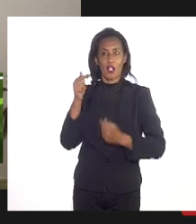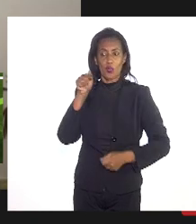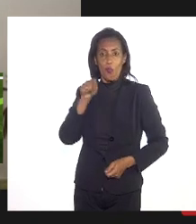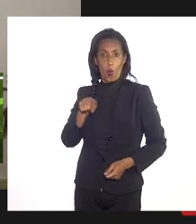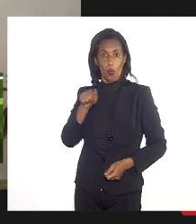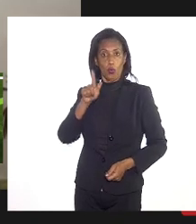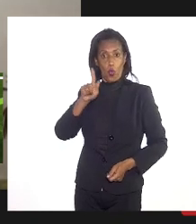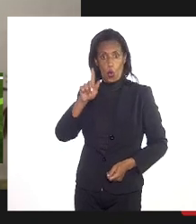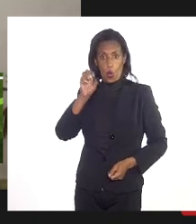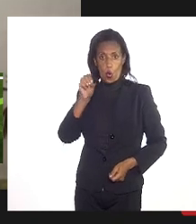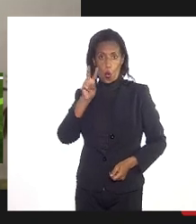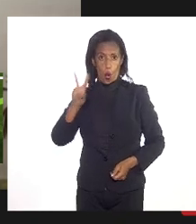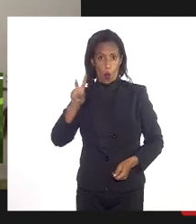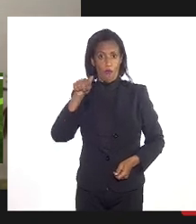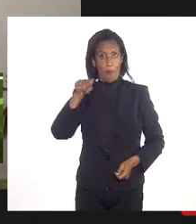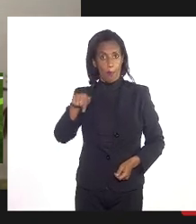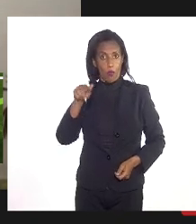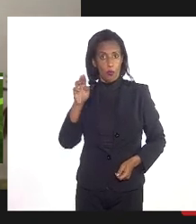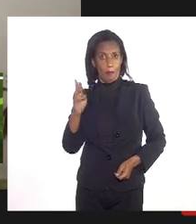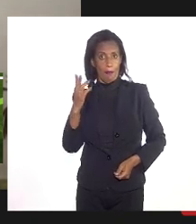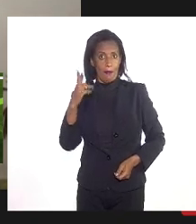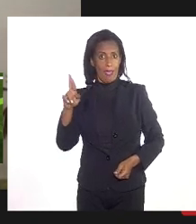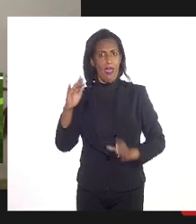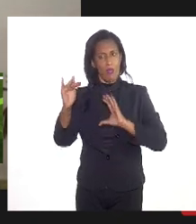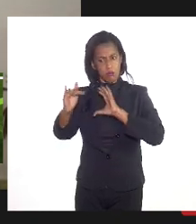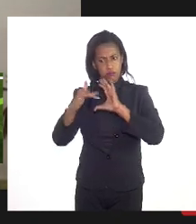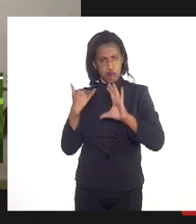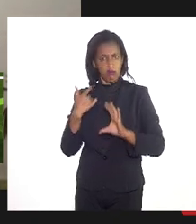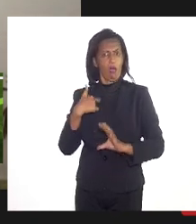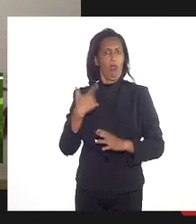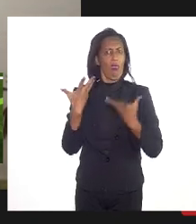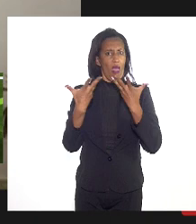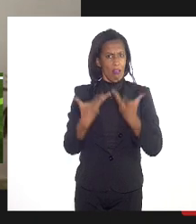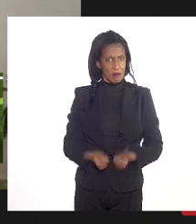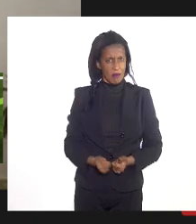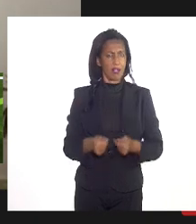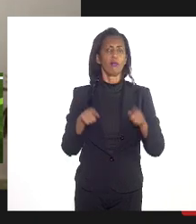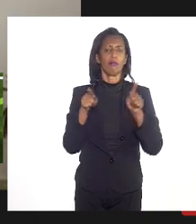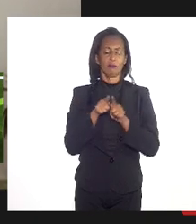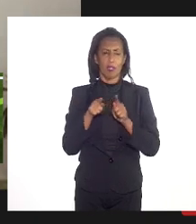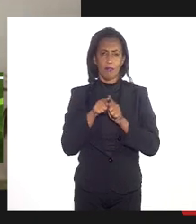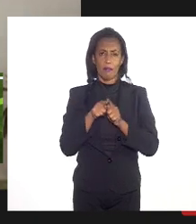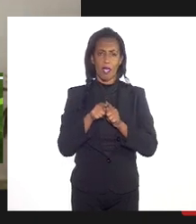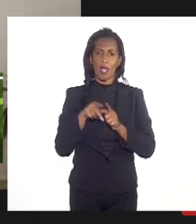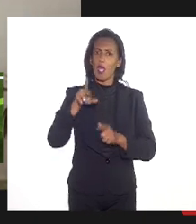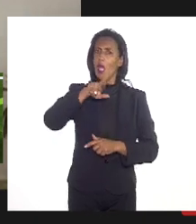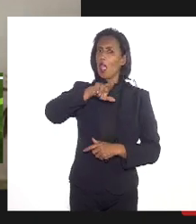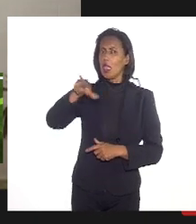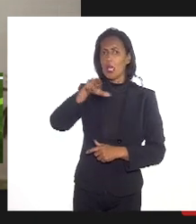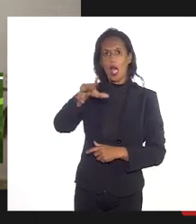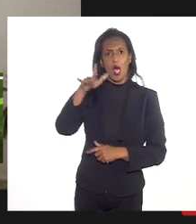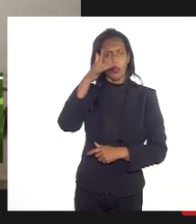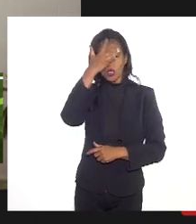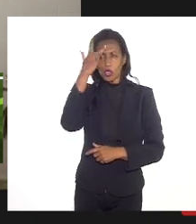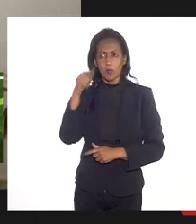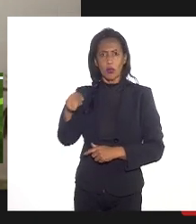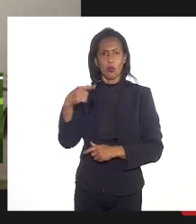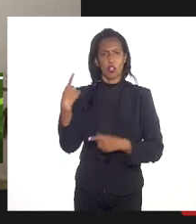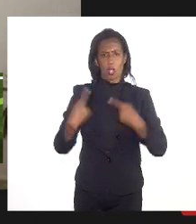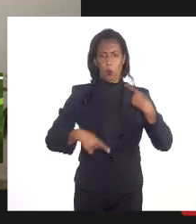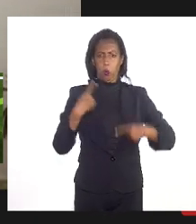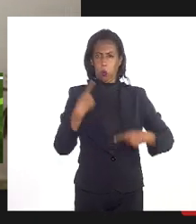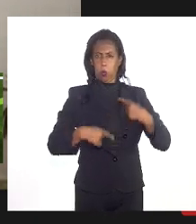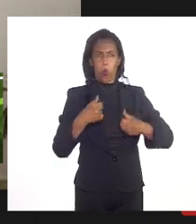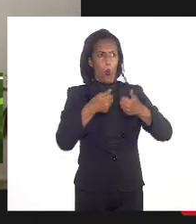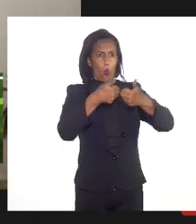renatasouza@alerj.rj.gov.br. Pode mandar para a gente, que a gente também quer receber a contribuição, não só daqueles que estão aqui debatendo com